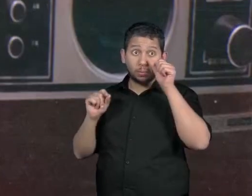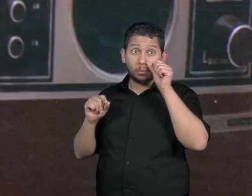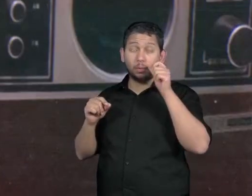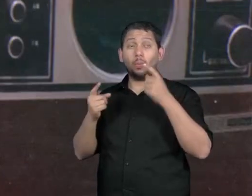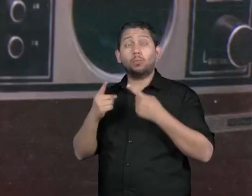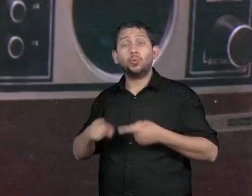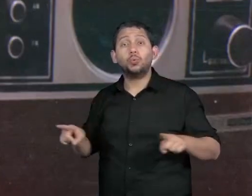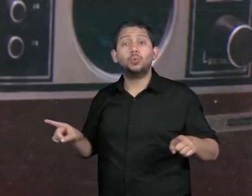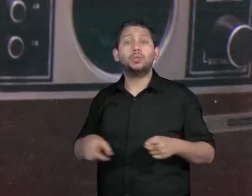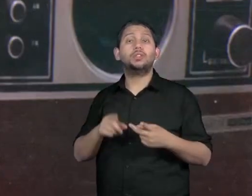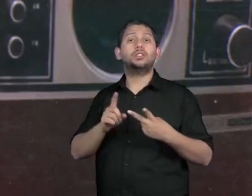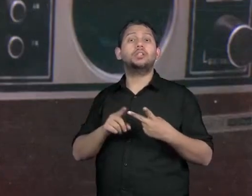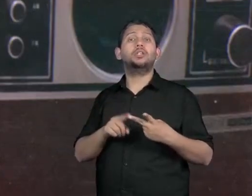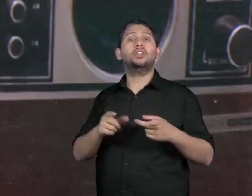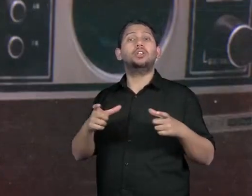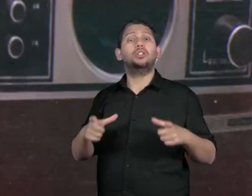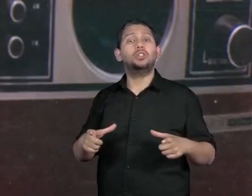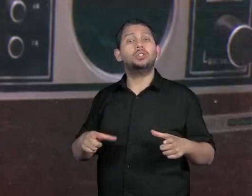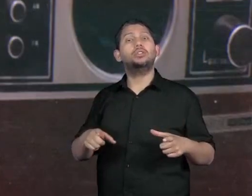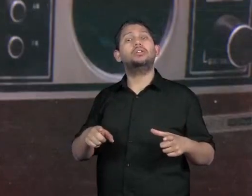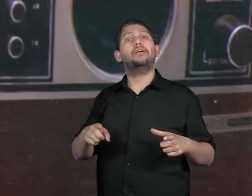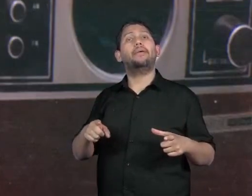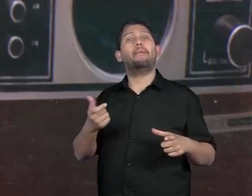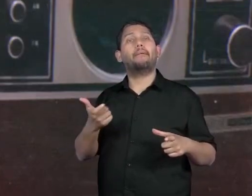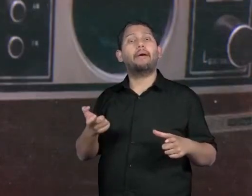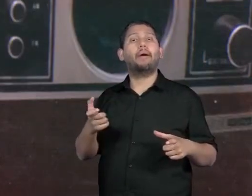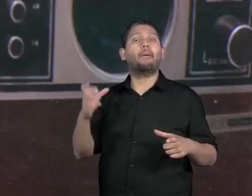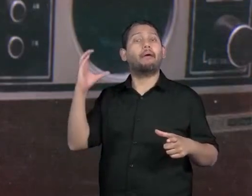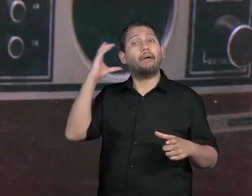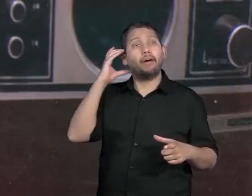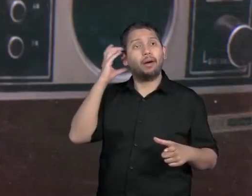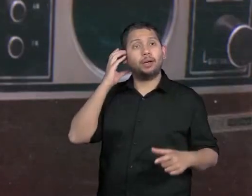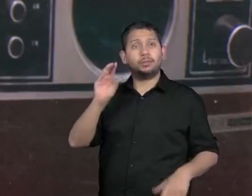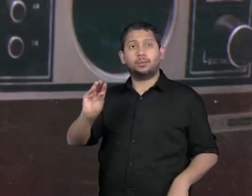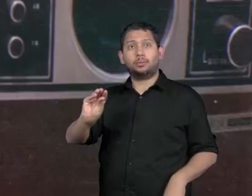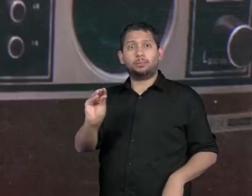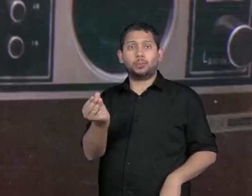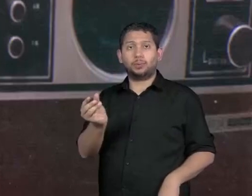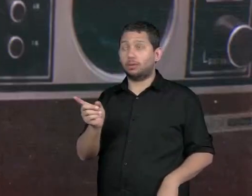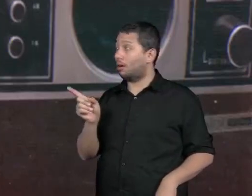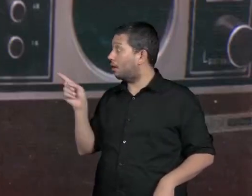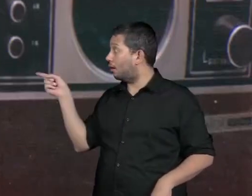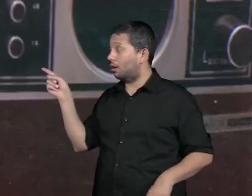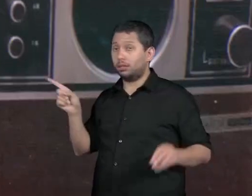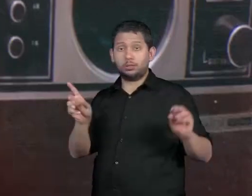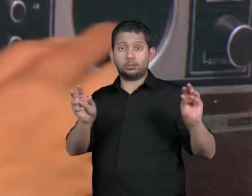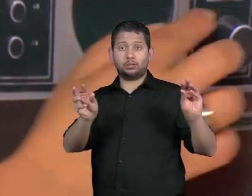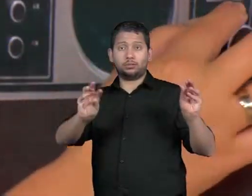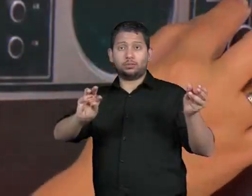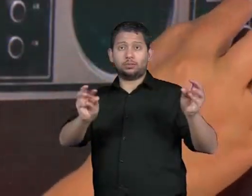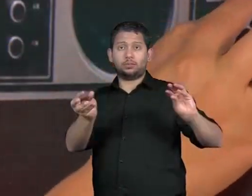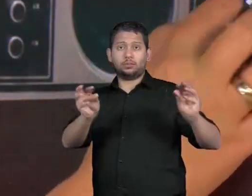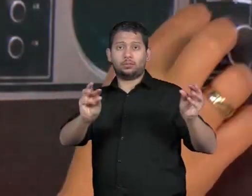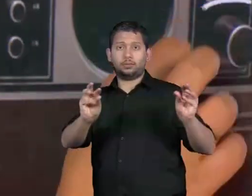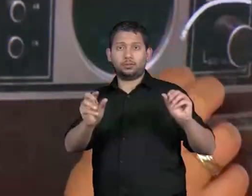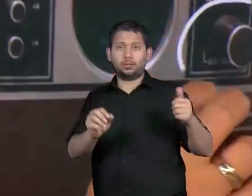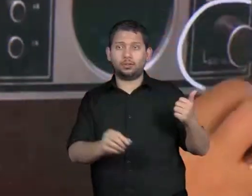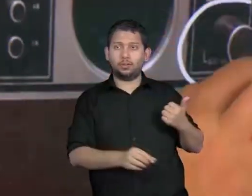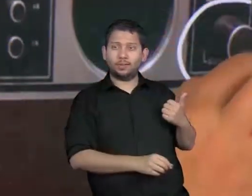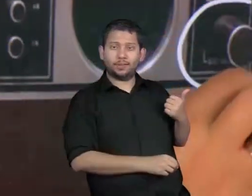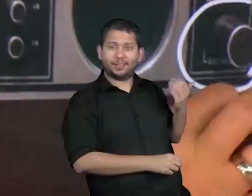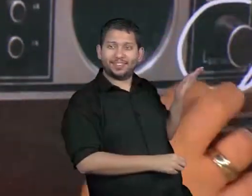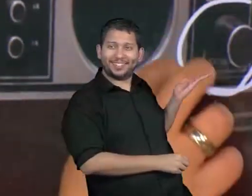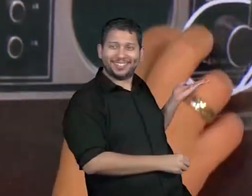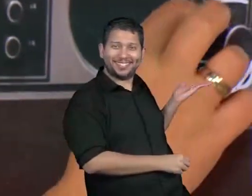quero disco ou se eu quero rádio. Se é rádio, eu vou arrumando aqui, ó, aqui. Se